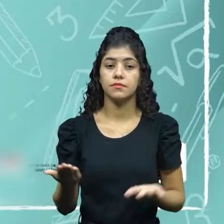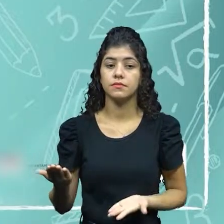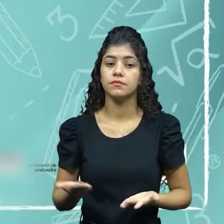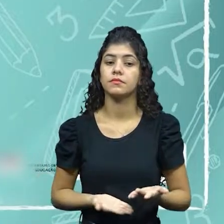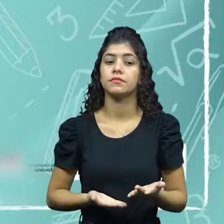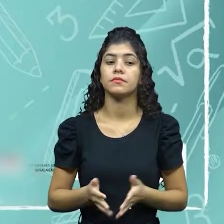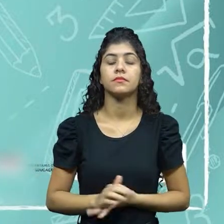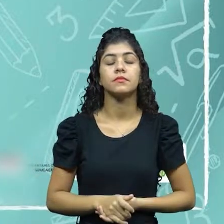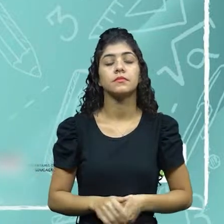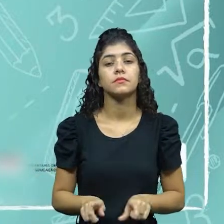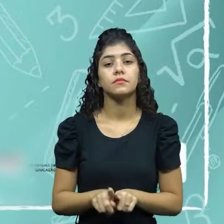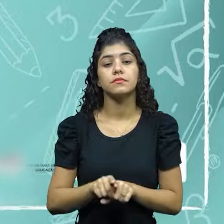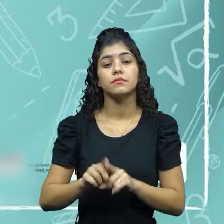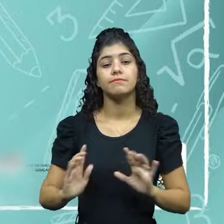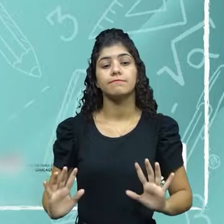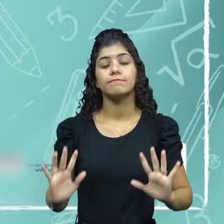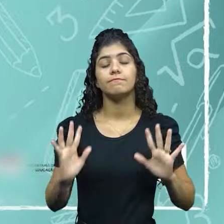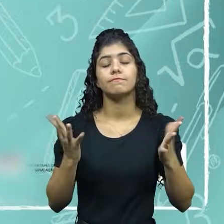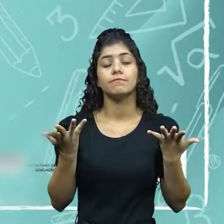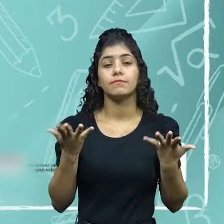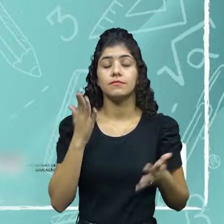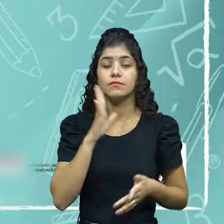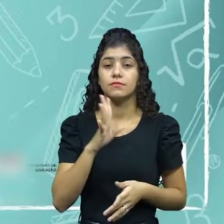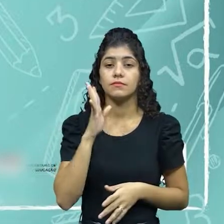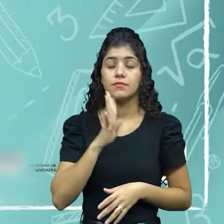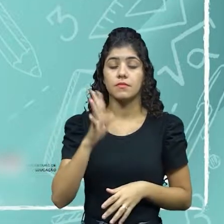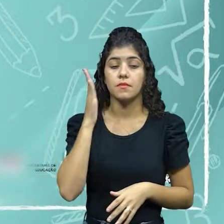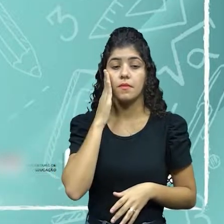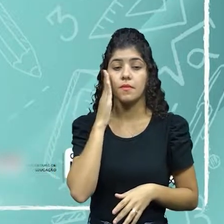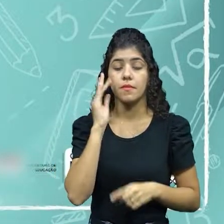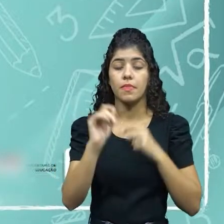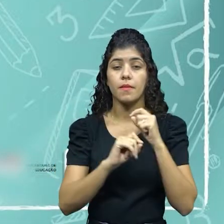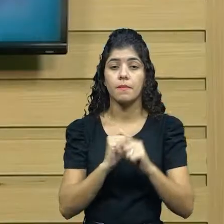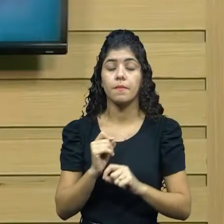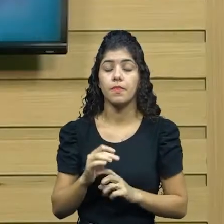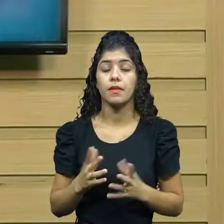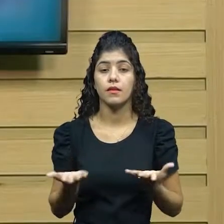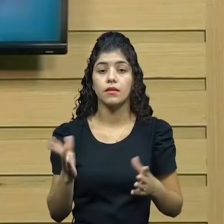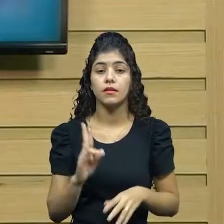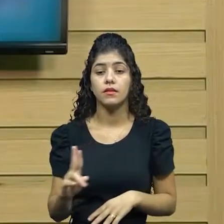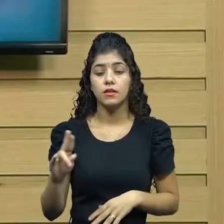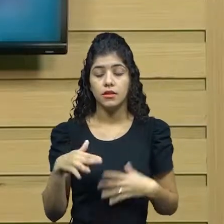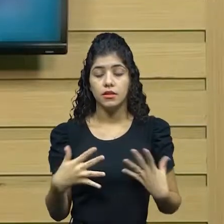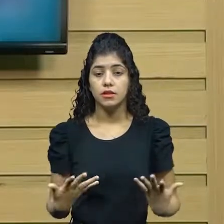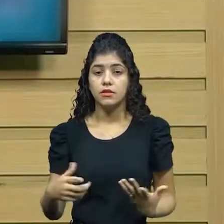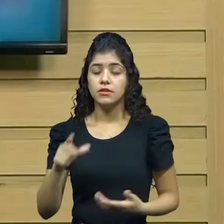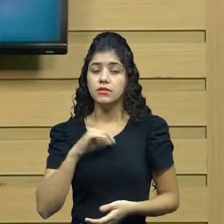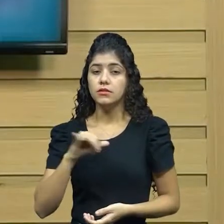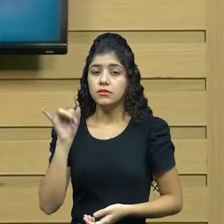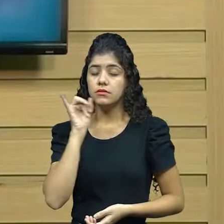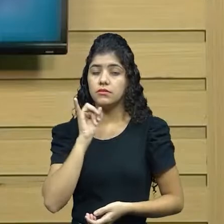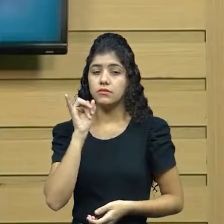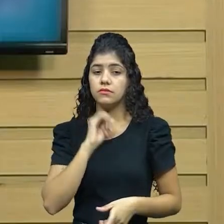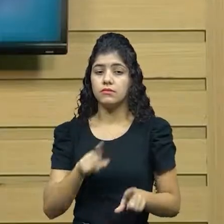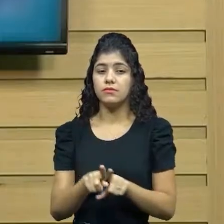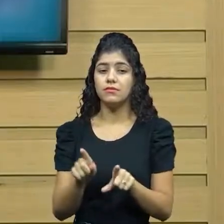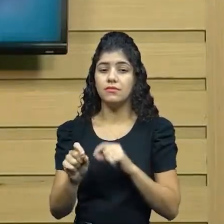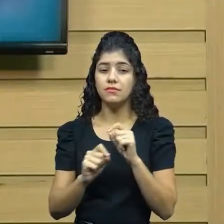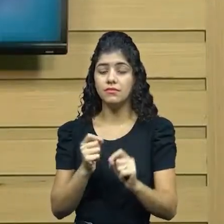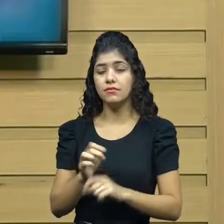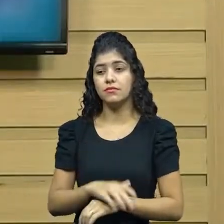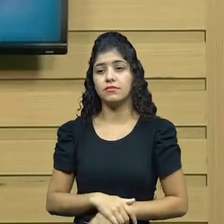A outro é eventos. É muito legal você entender o que é evento, onde se aplica eventos. Por exemplo, existe um evento, né? São